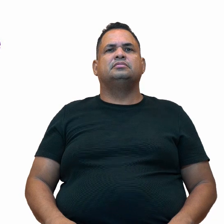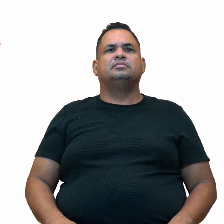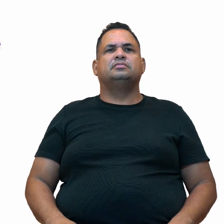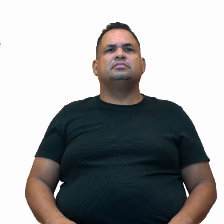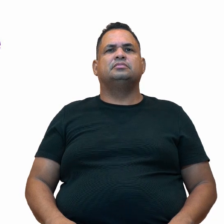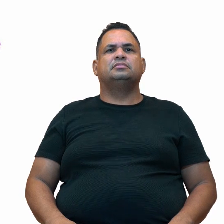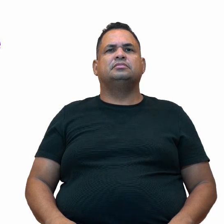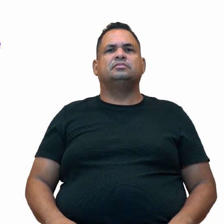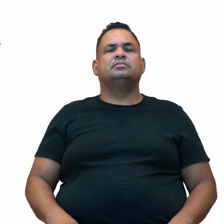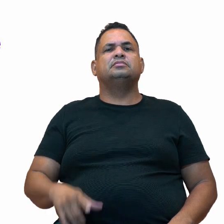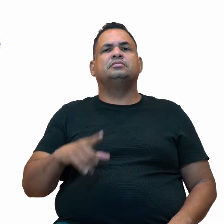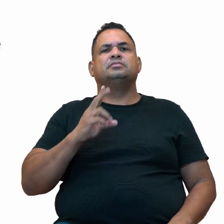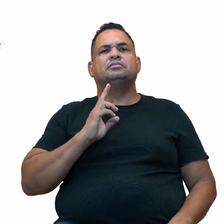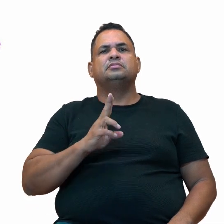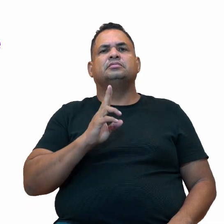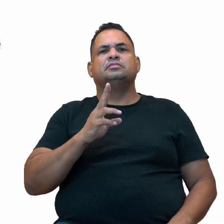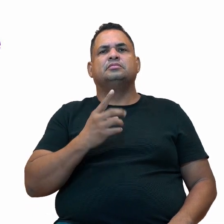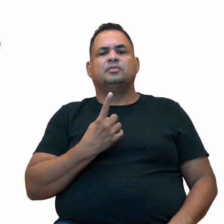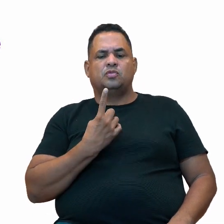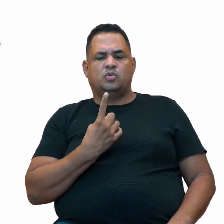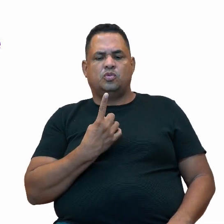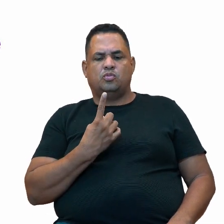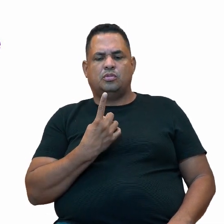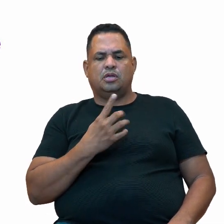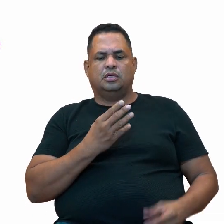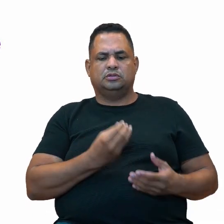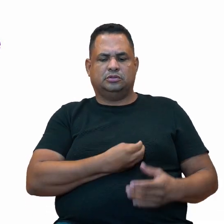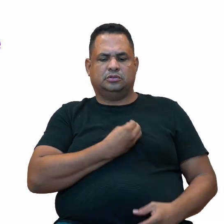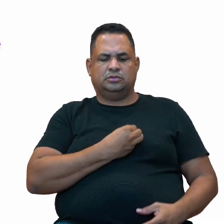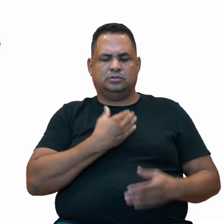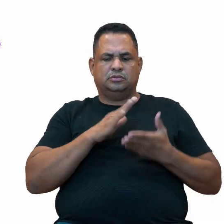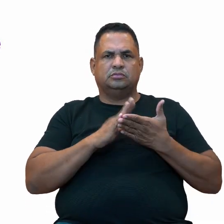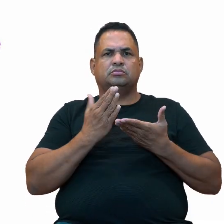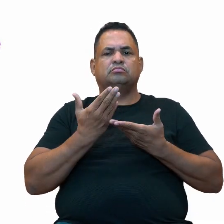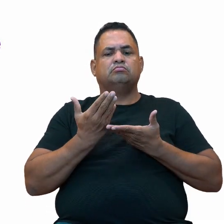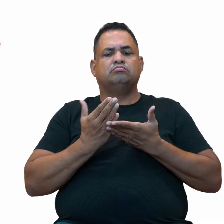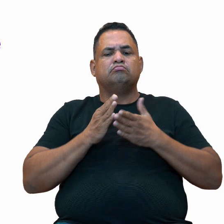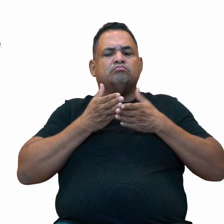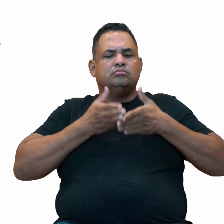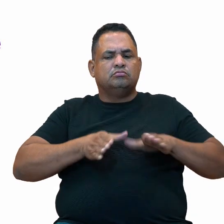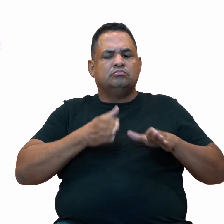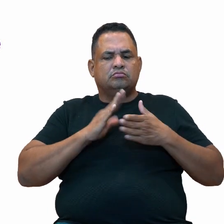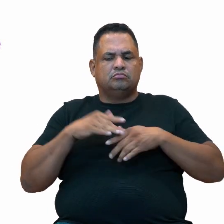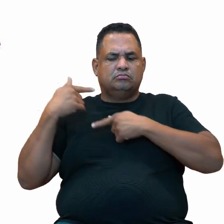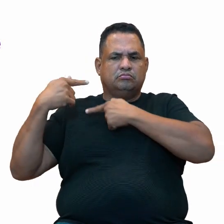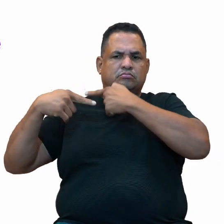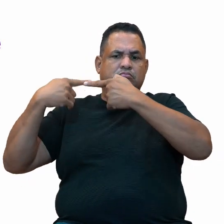Consiste então no processo em que um ou mais organismos produzem descendentes,